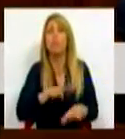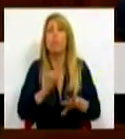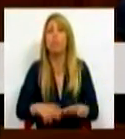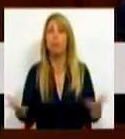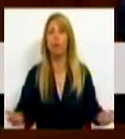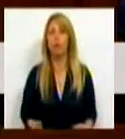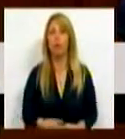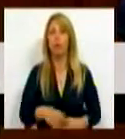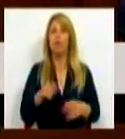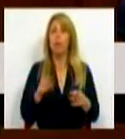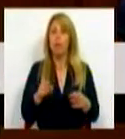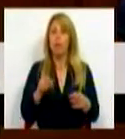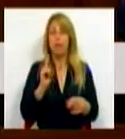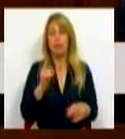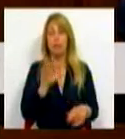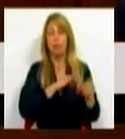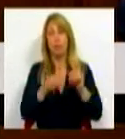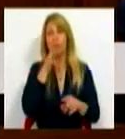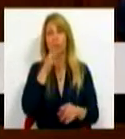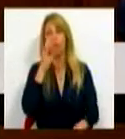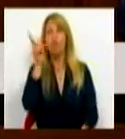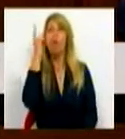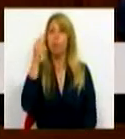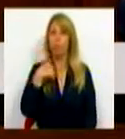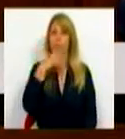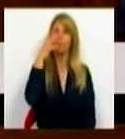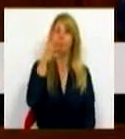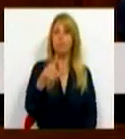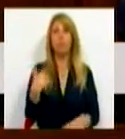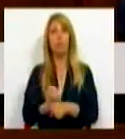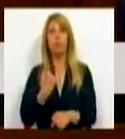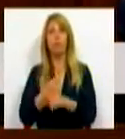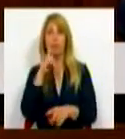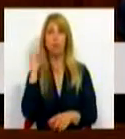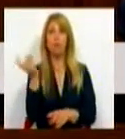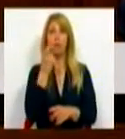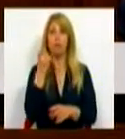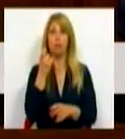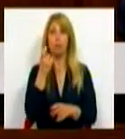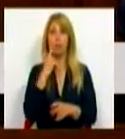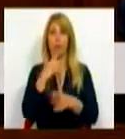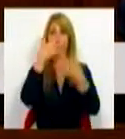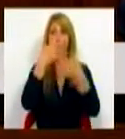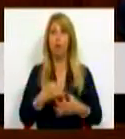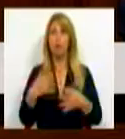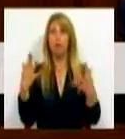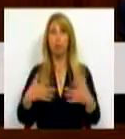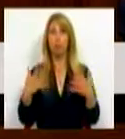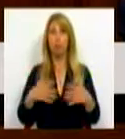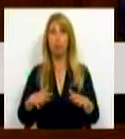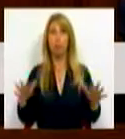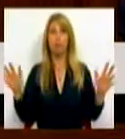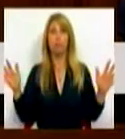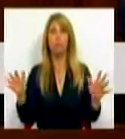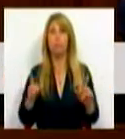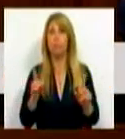Eu e Sr. Deputado, eu talvez fizesse aqui referência às funções do revisor oficial de contas, que não são propriamente apreciar uma política de